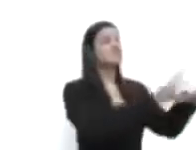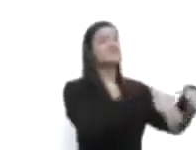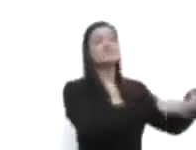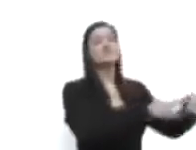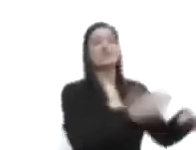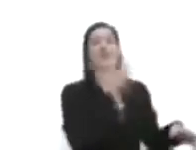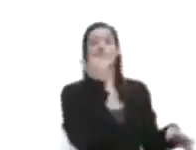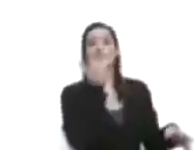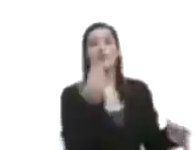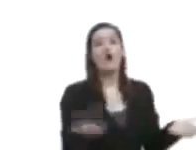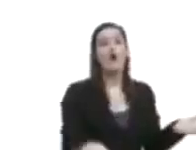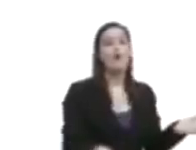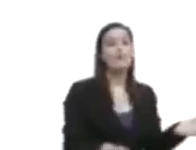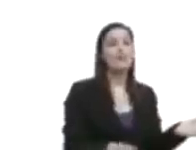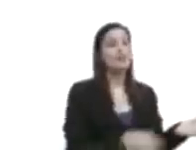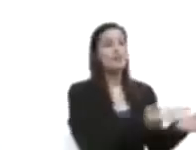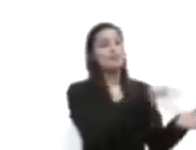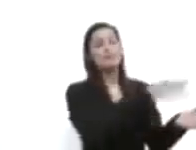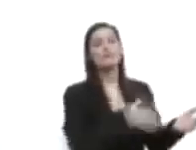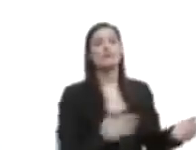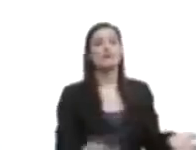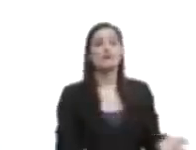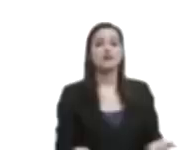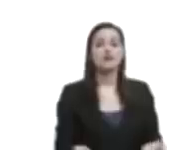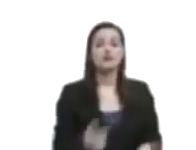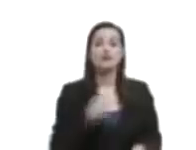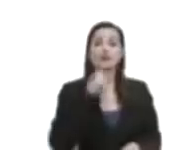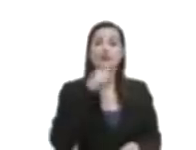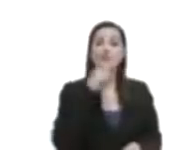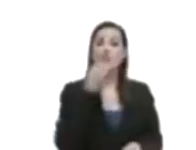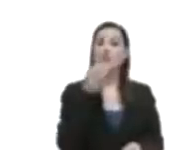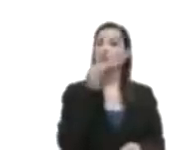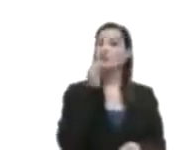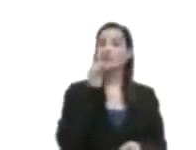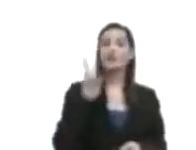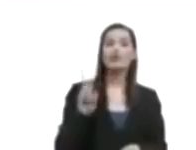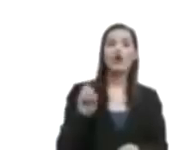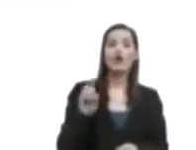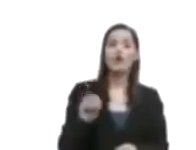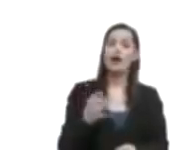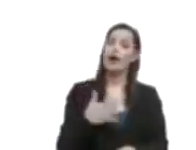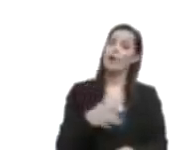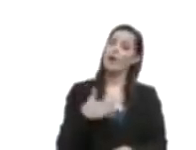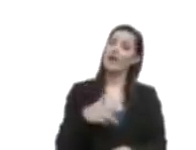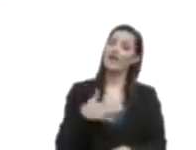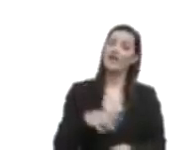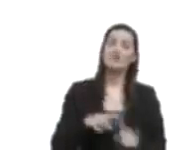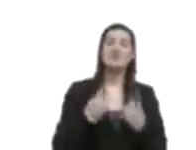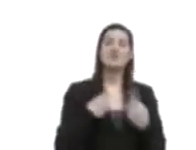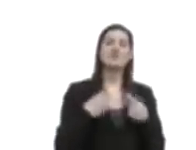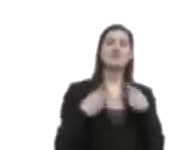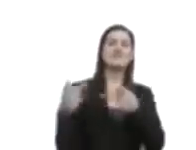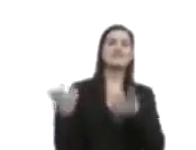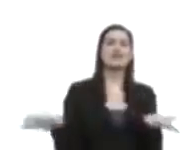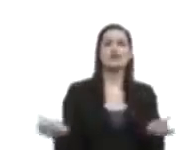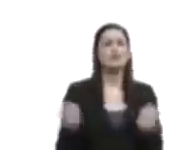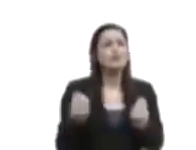sua transgressão. Não adianta ter compaixão da sua avó e não visitá-la. É